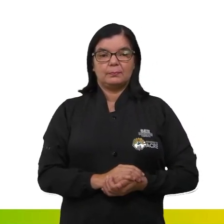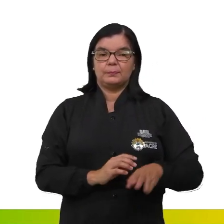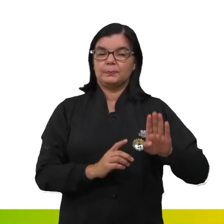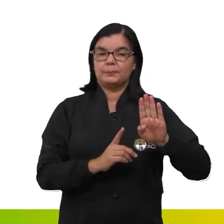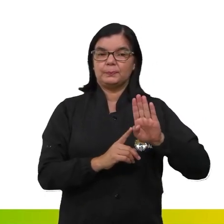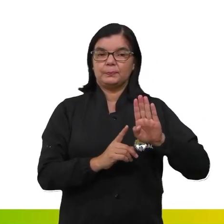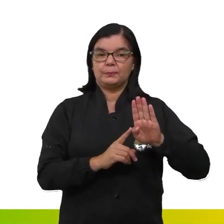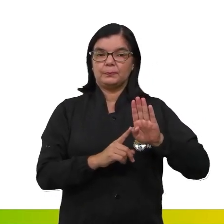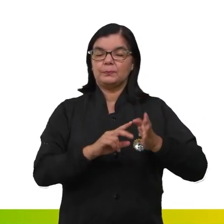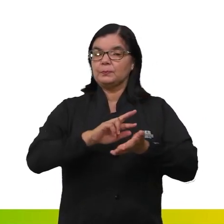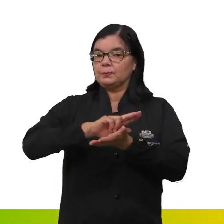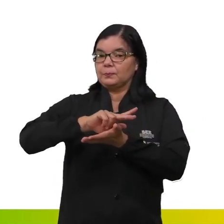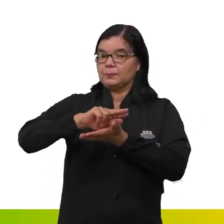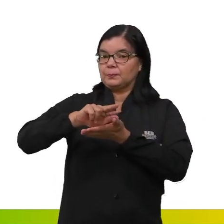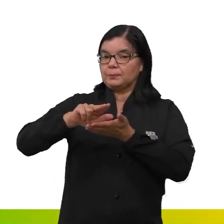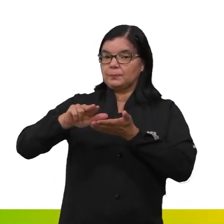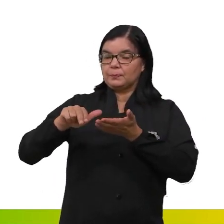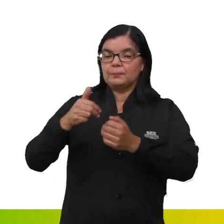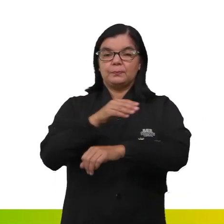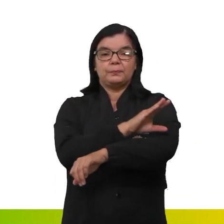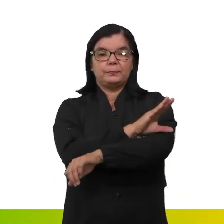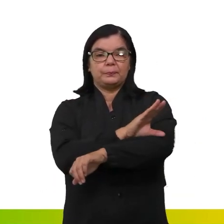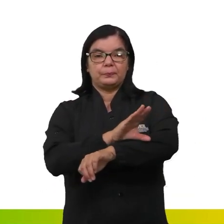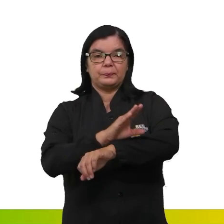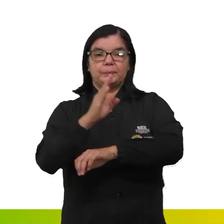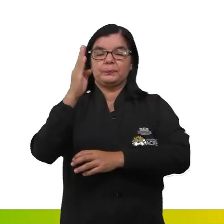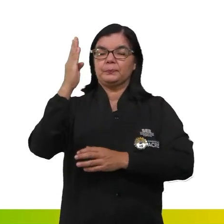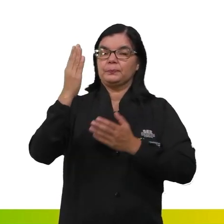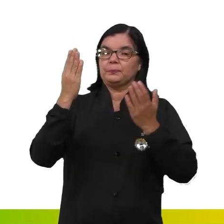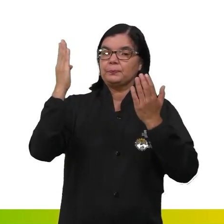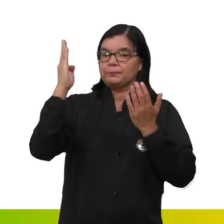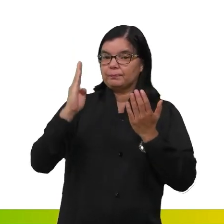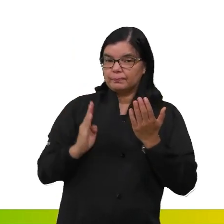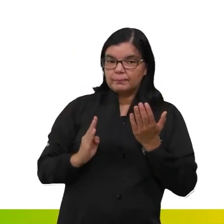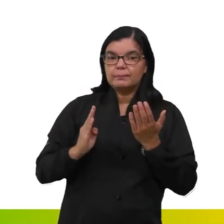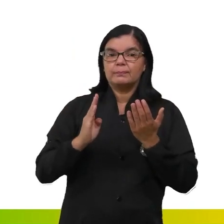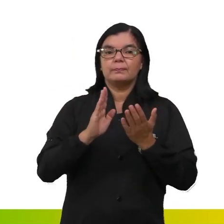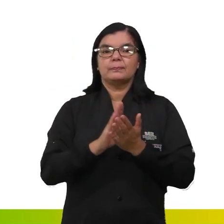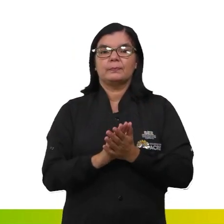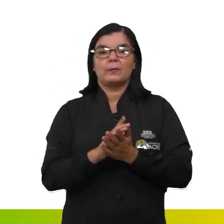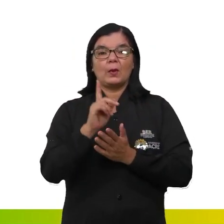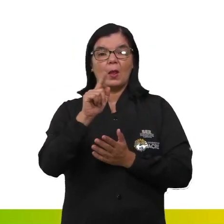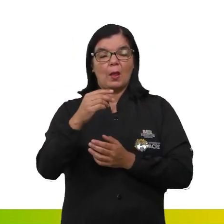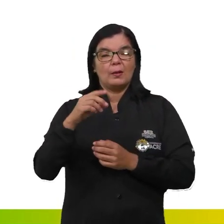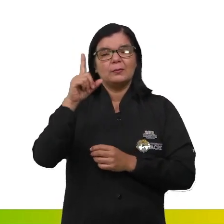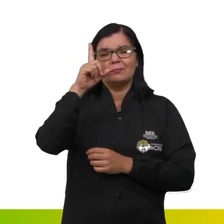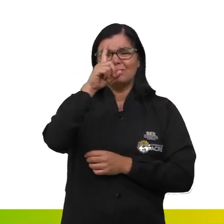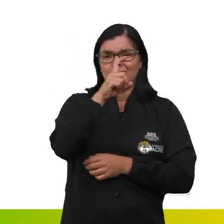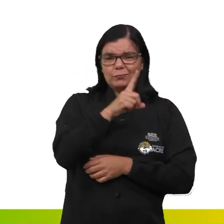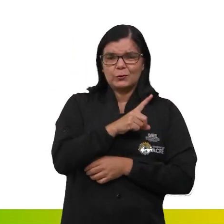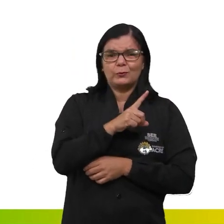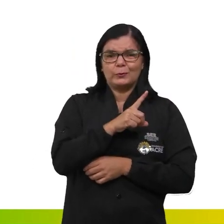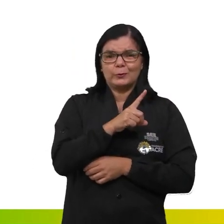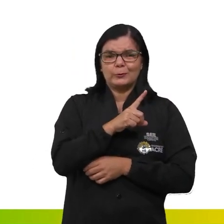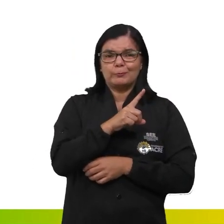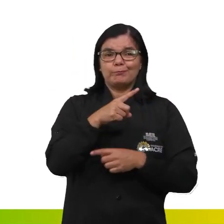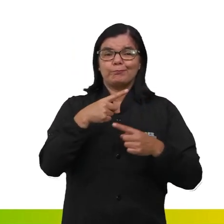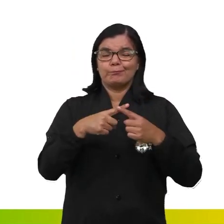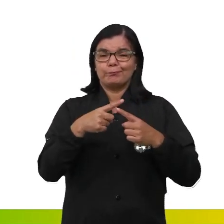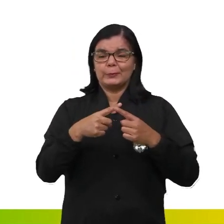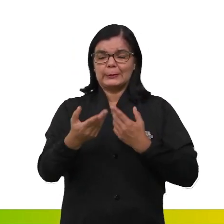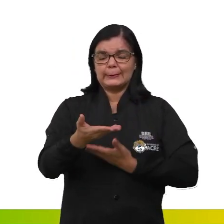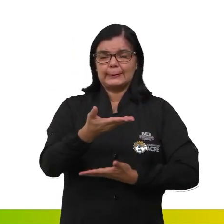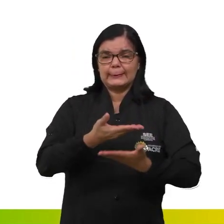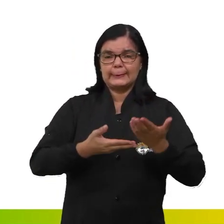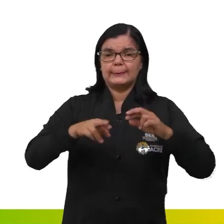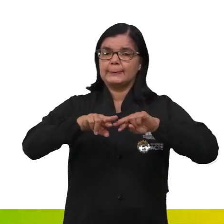Letra B. O multiculturalismo juvenil brasileiro é um fenômeno complexo, marcado pela